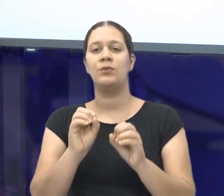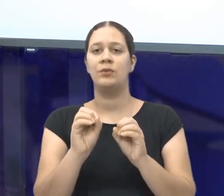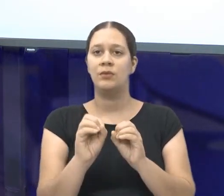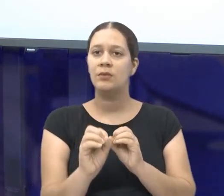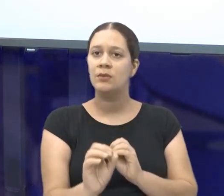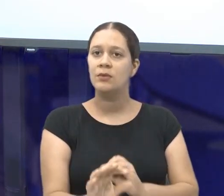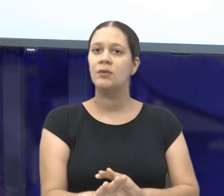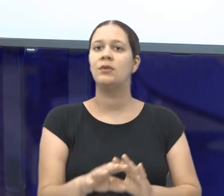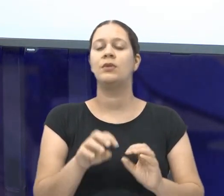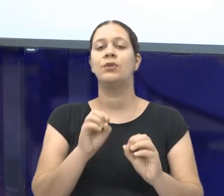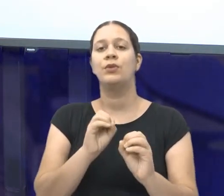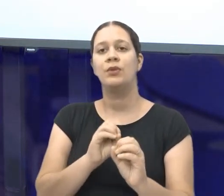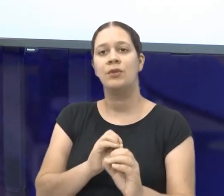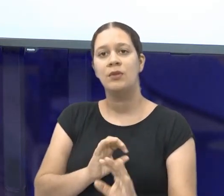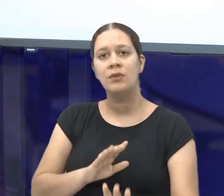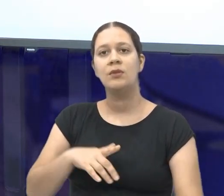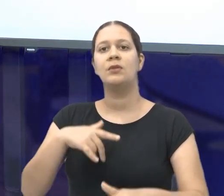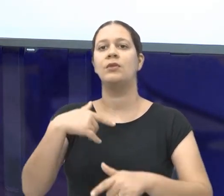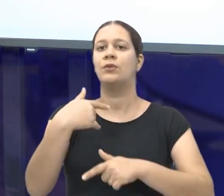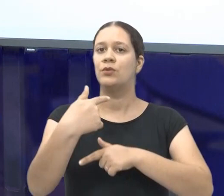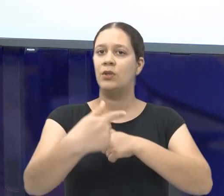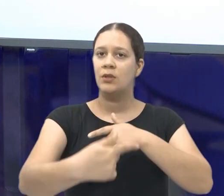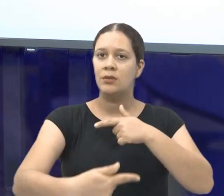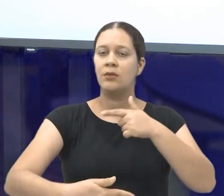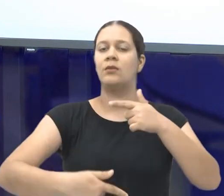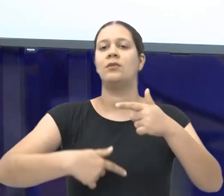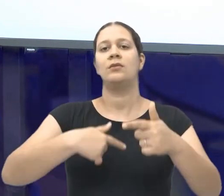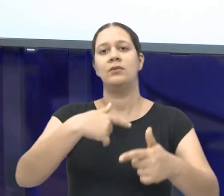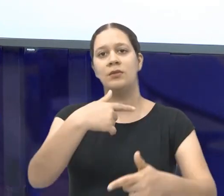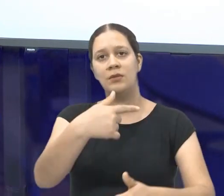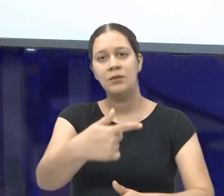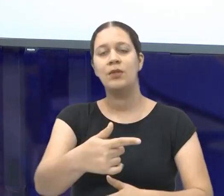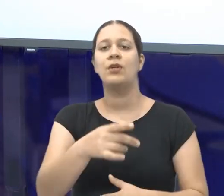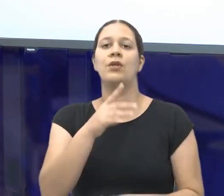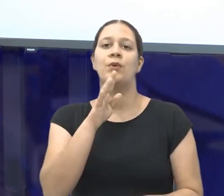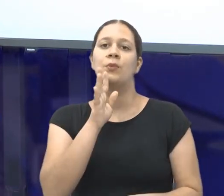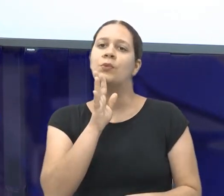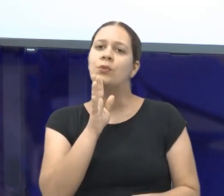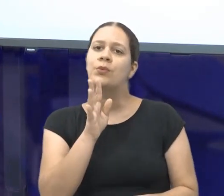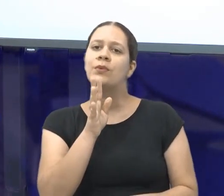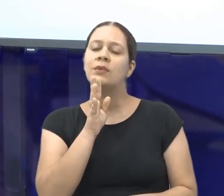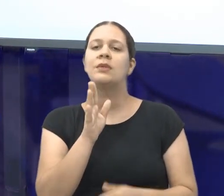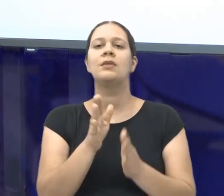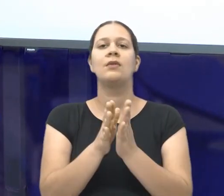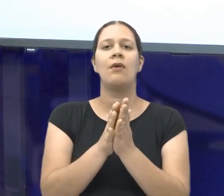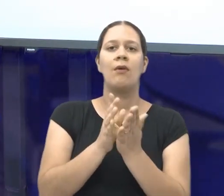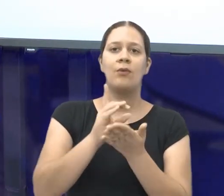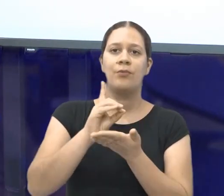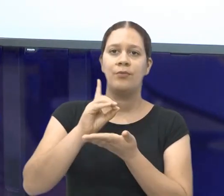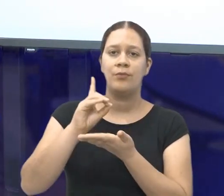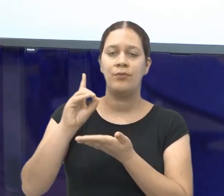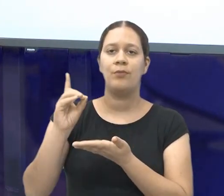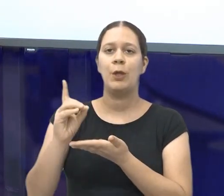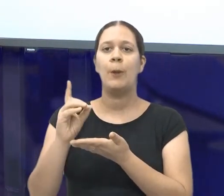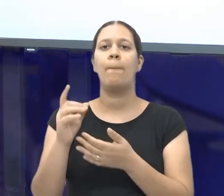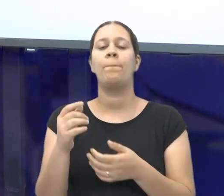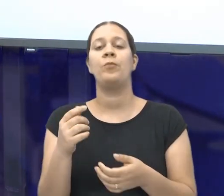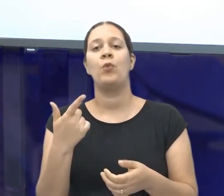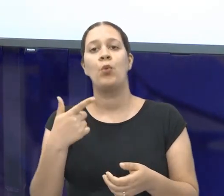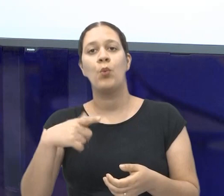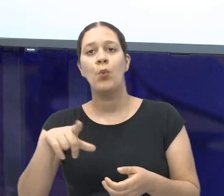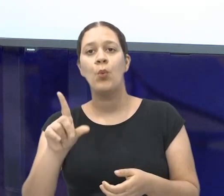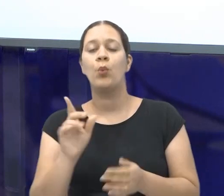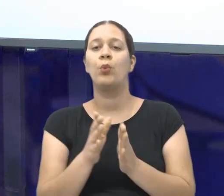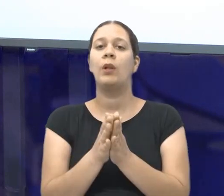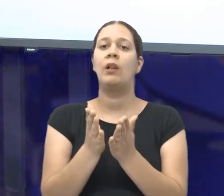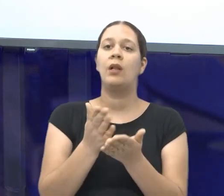essa transmissão do conhecimento desta palavra que é tida como sagrada. Alguns se tornaram livros,